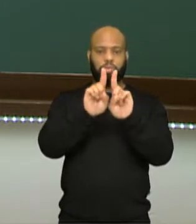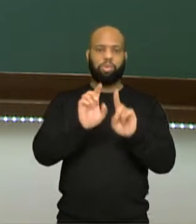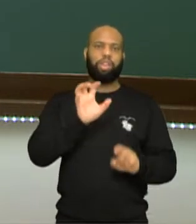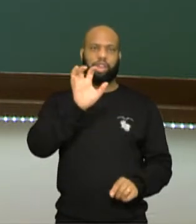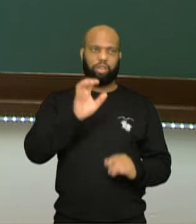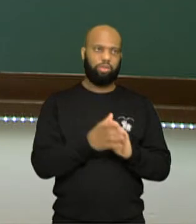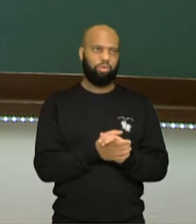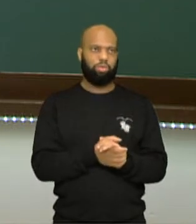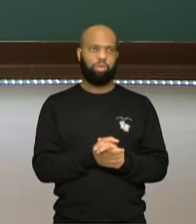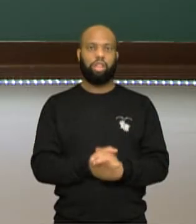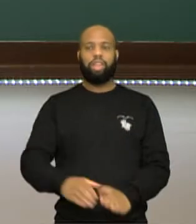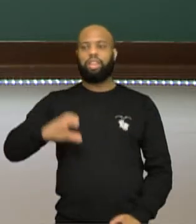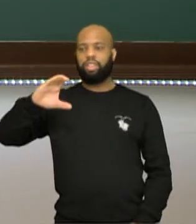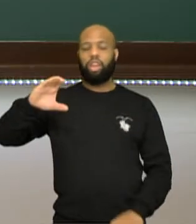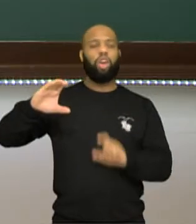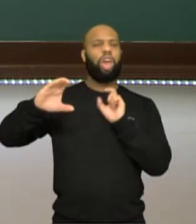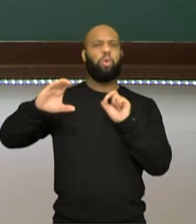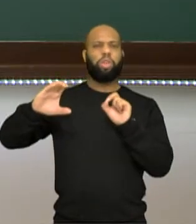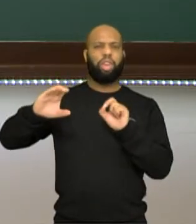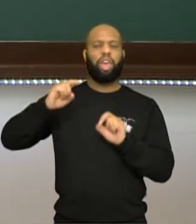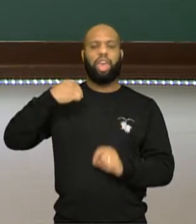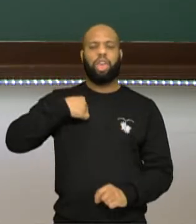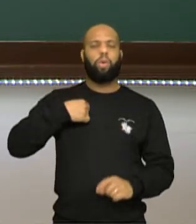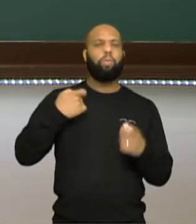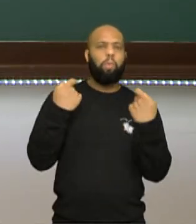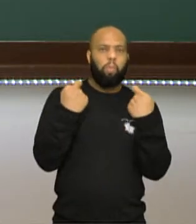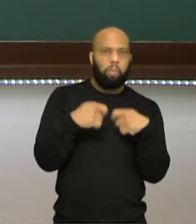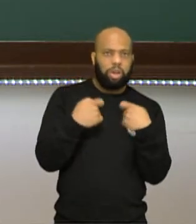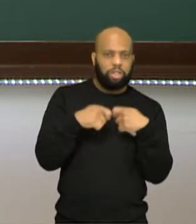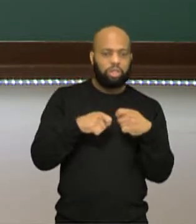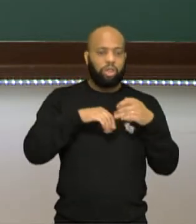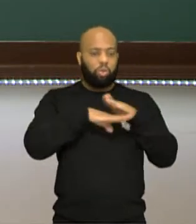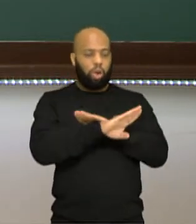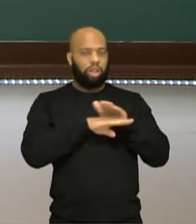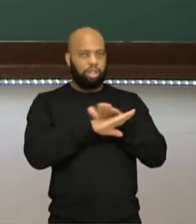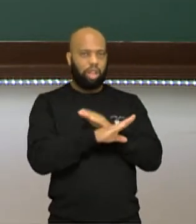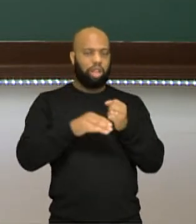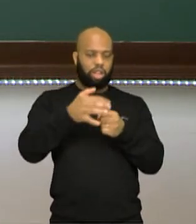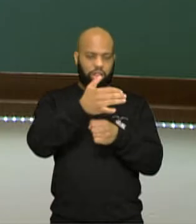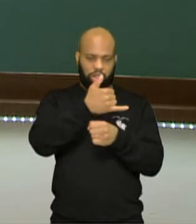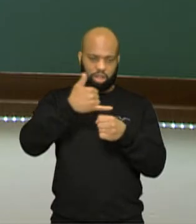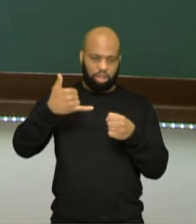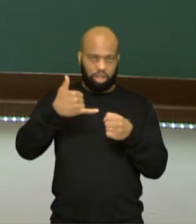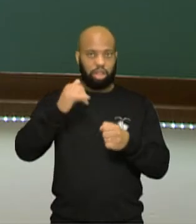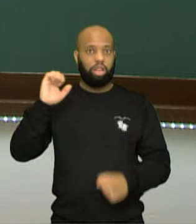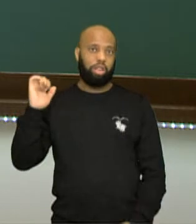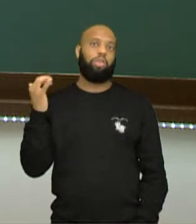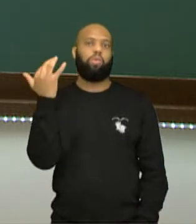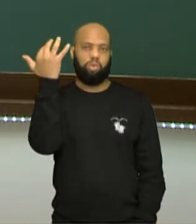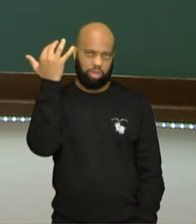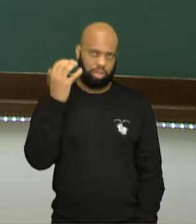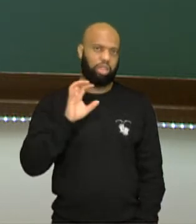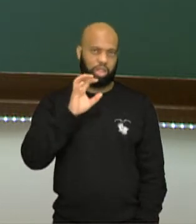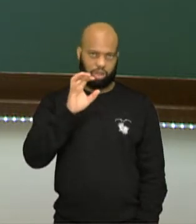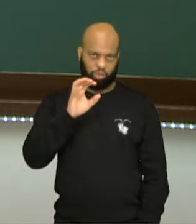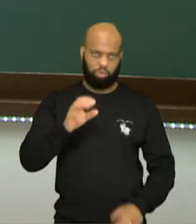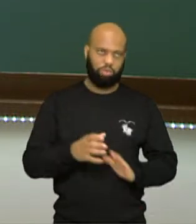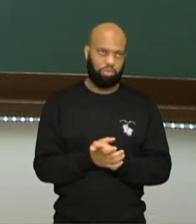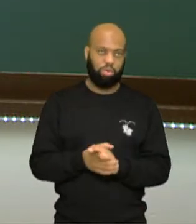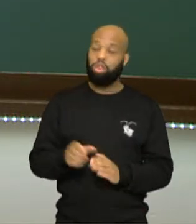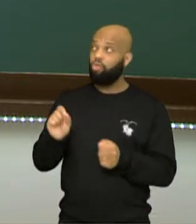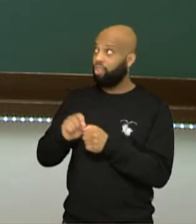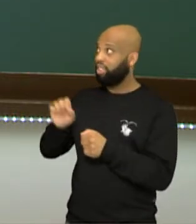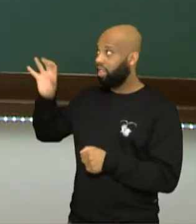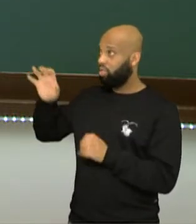a capacitância é quanto eu preciso de carga elétrica para concorrer essa polarização